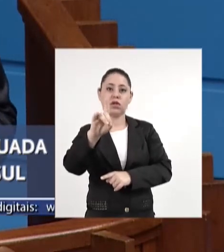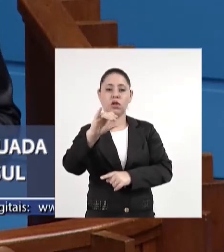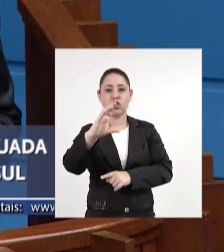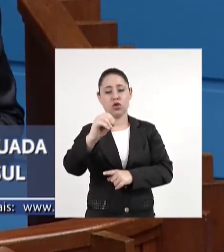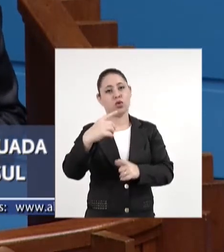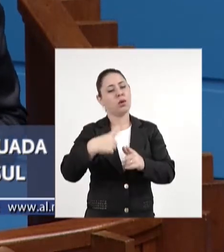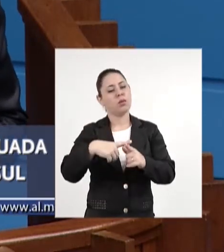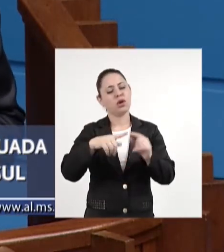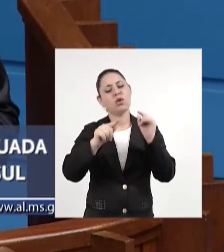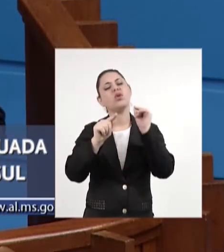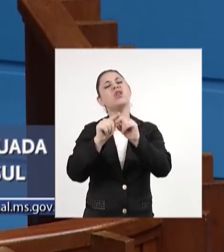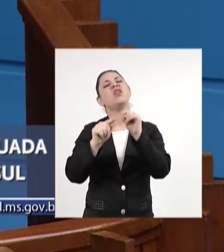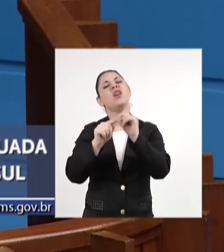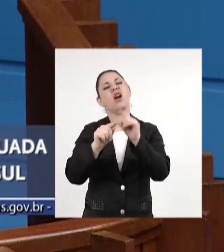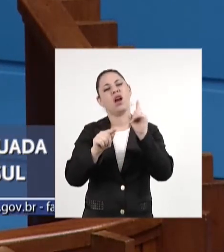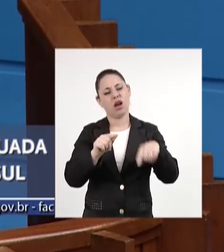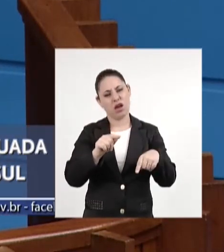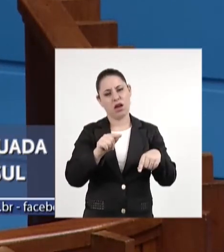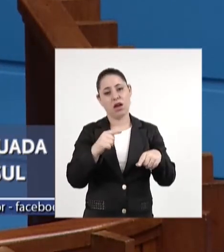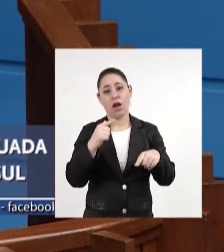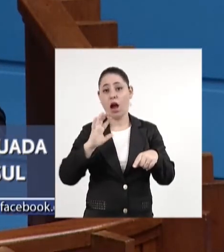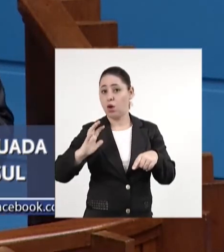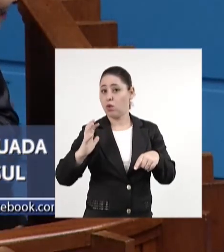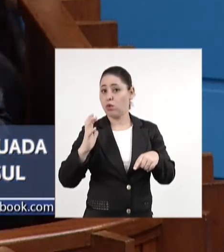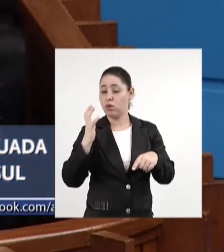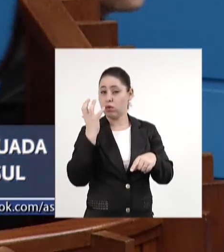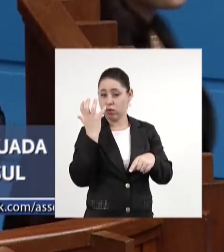Porque o genocídio acontece